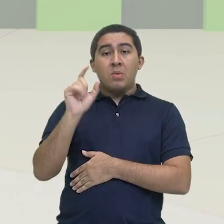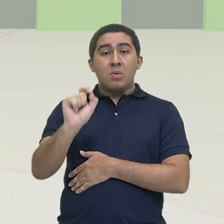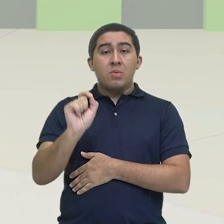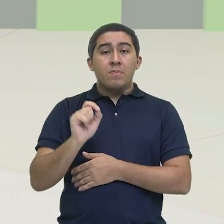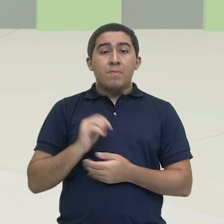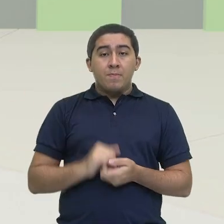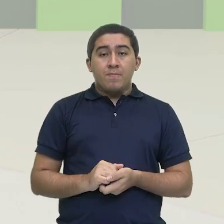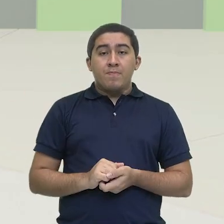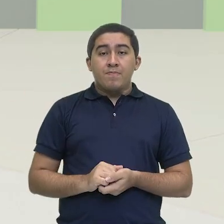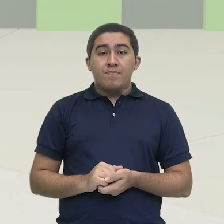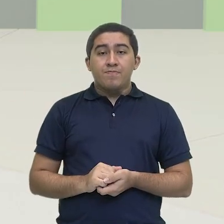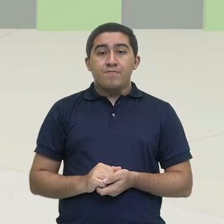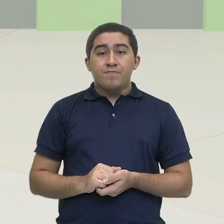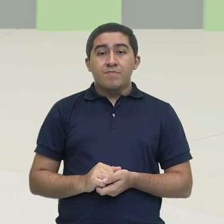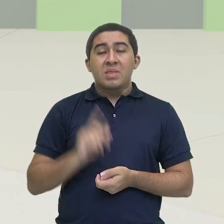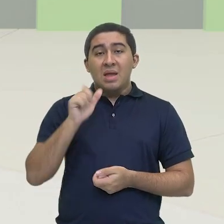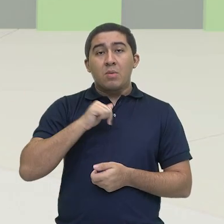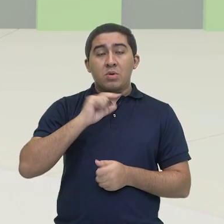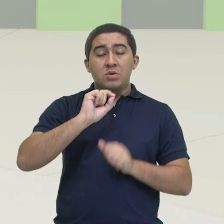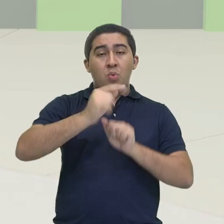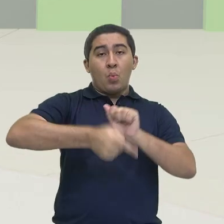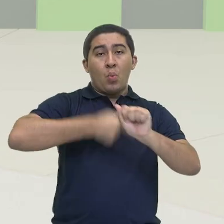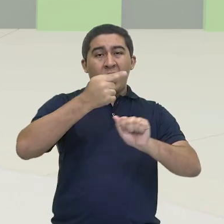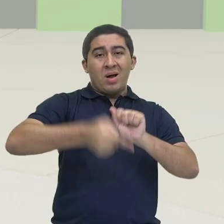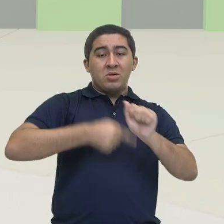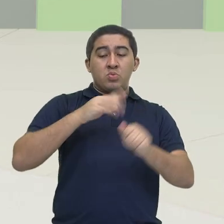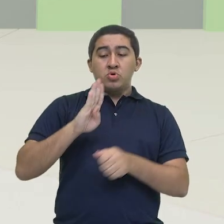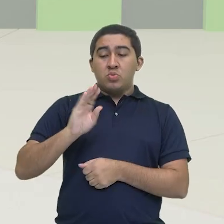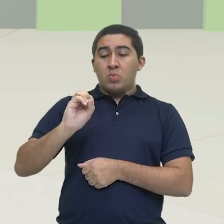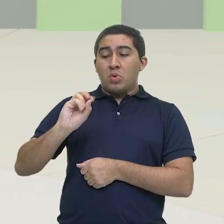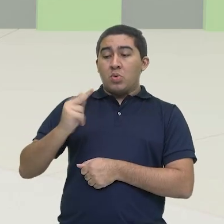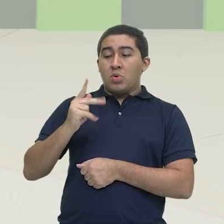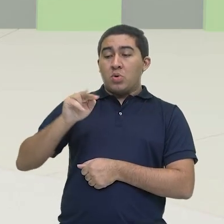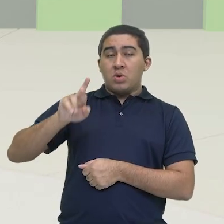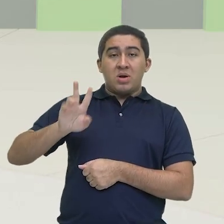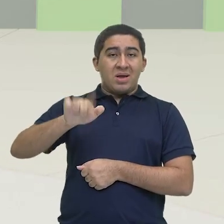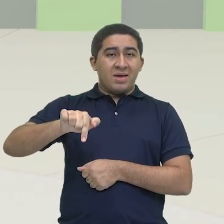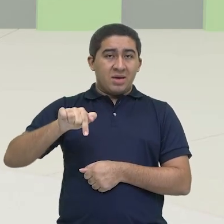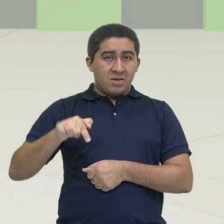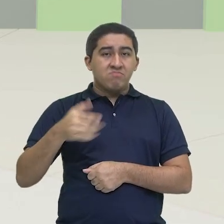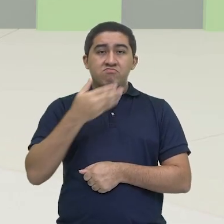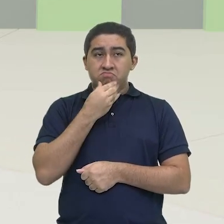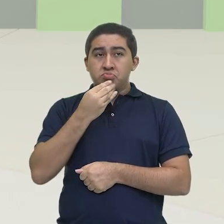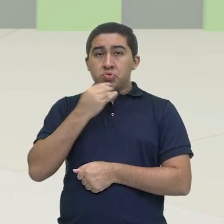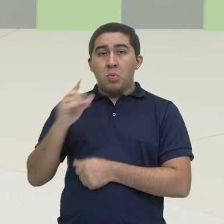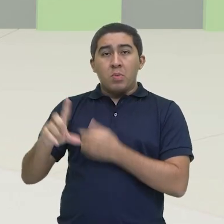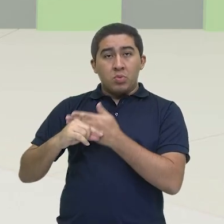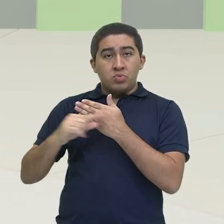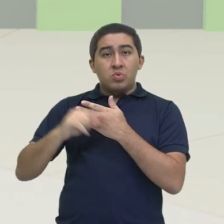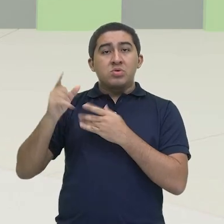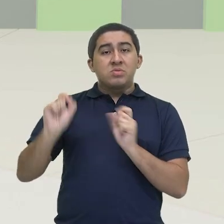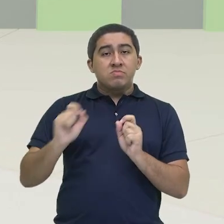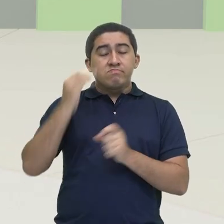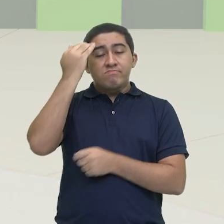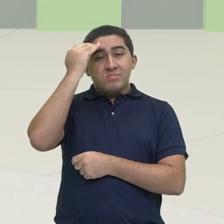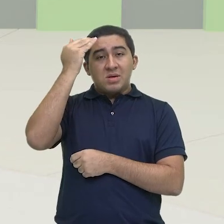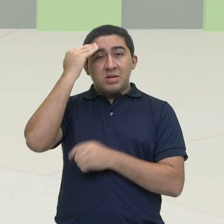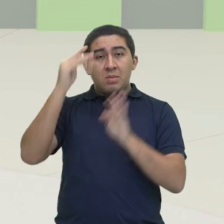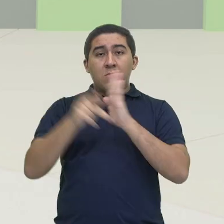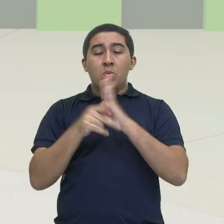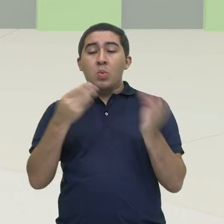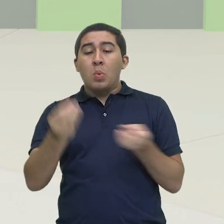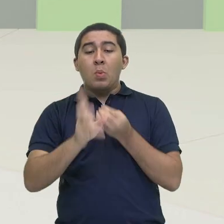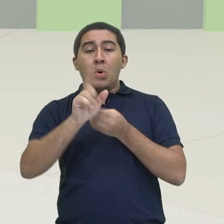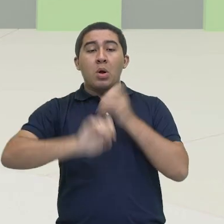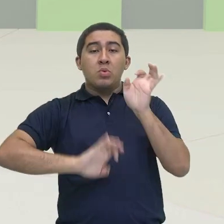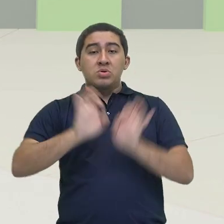através do átomo de Bohr, que foi ele que fez com que se entendesse aqui a organização dos